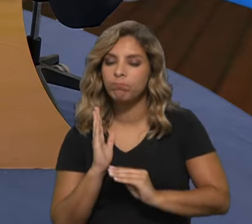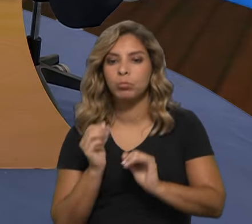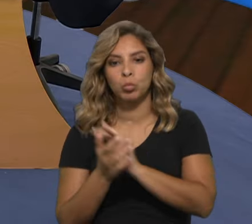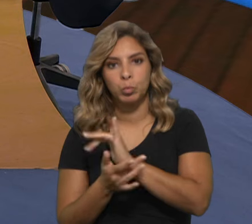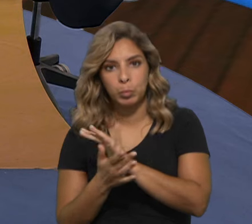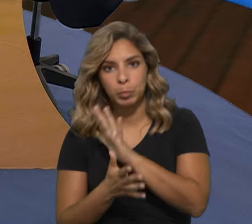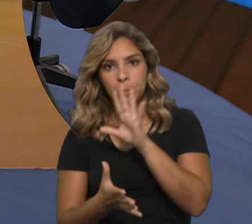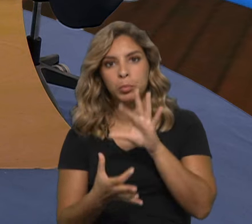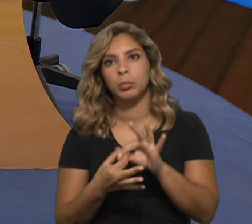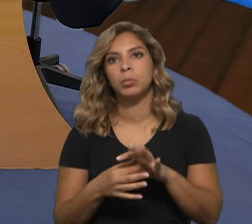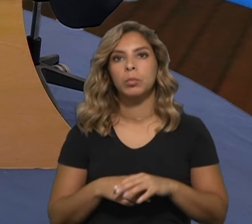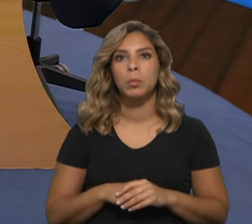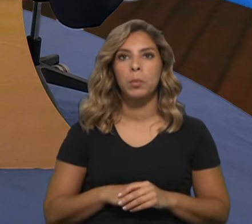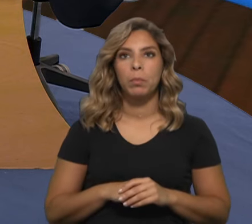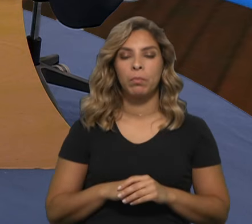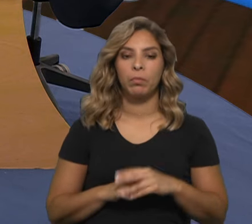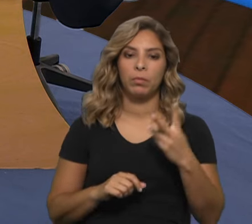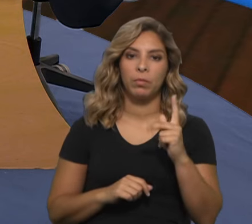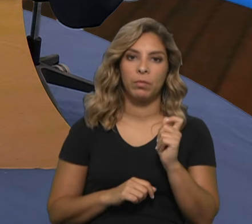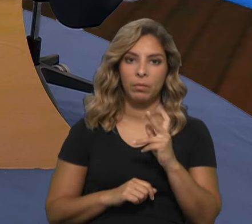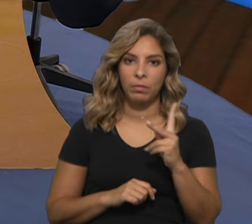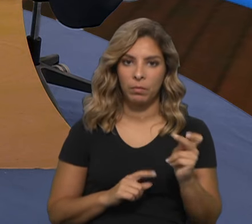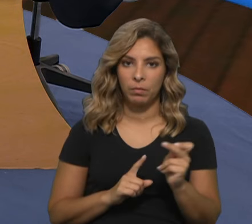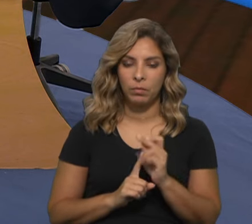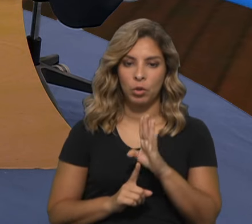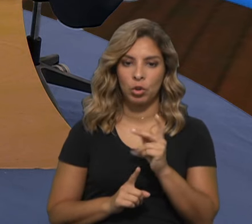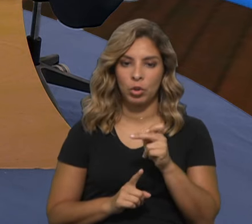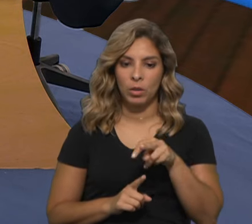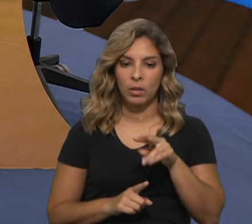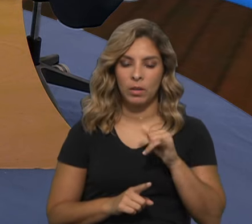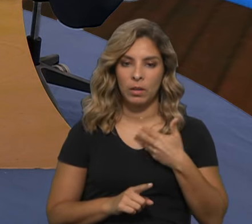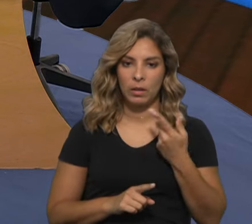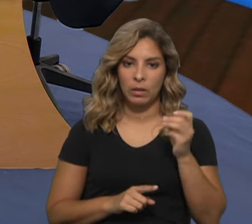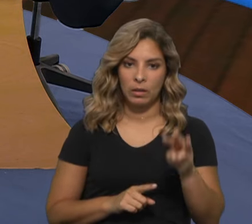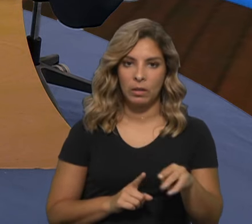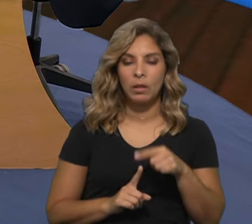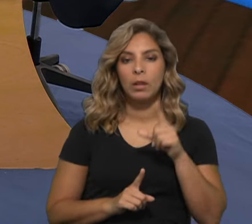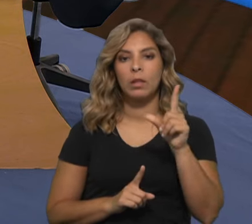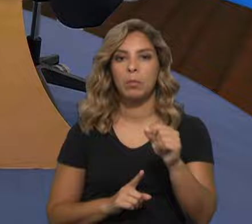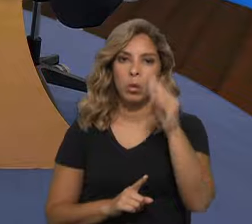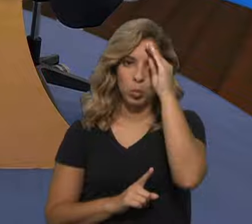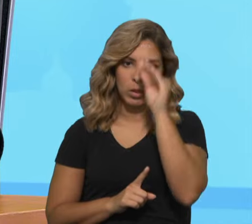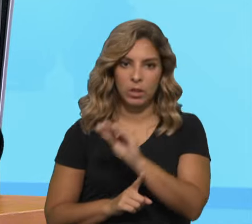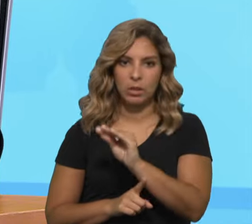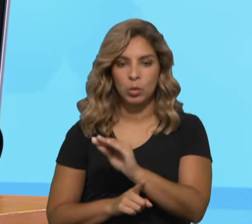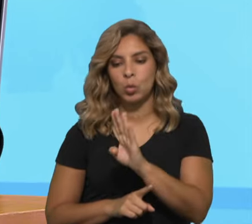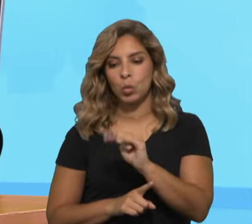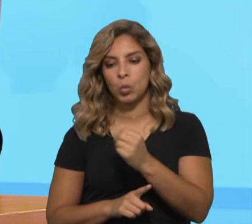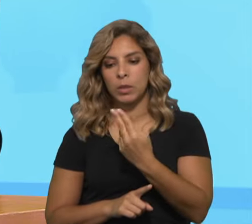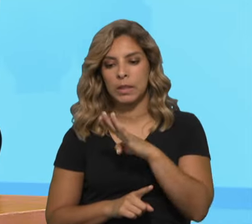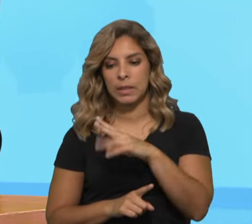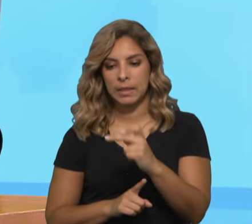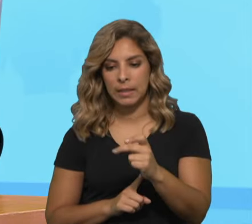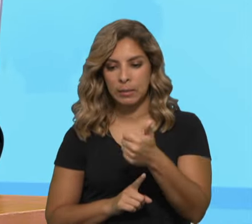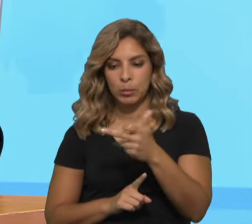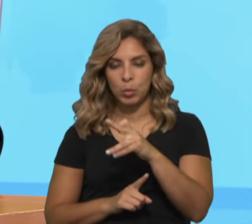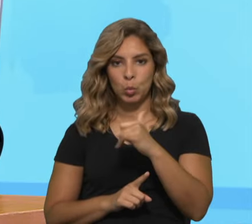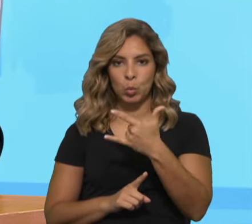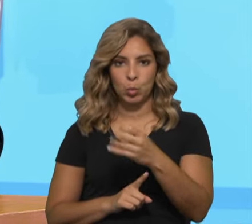lei, o Dr. Vera Jardim, o Conselheiro Sousa Brito, e faz também uma mesa redonda